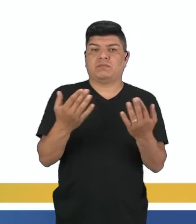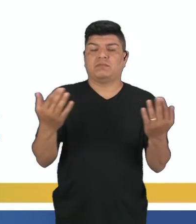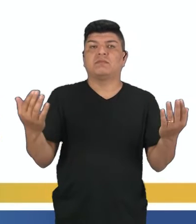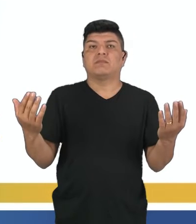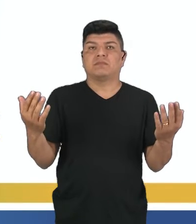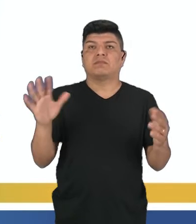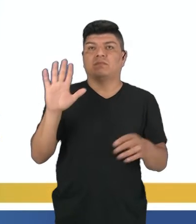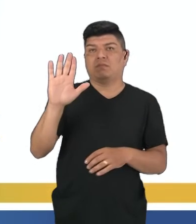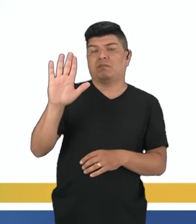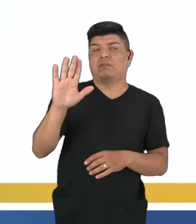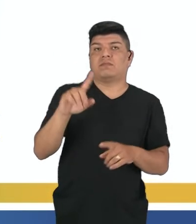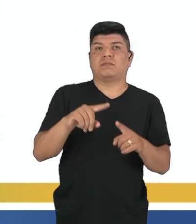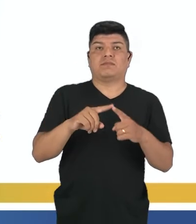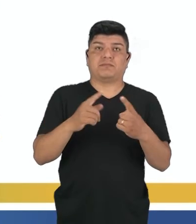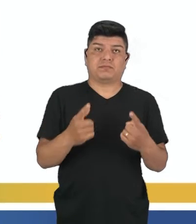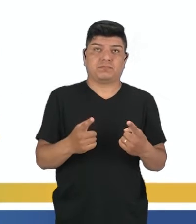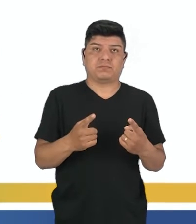Atlântica.